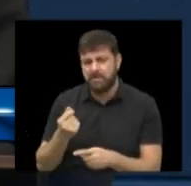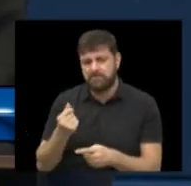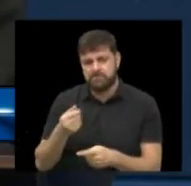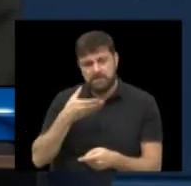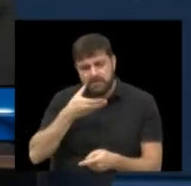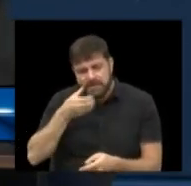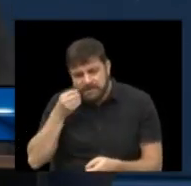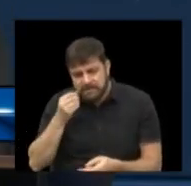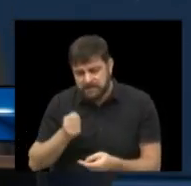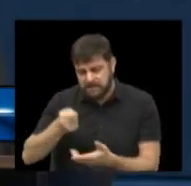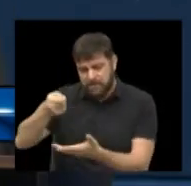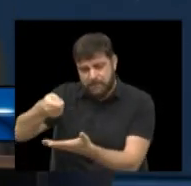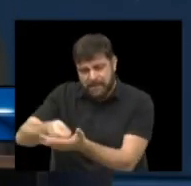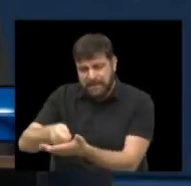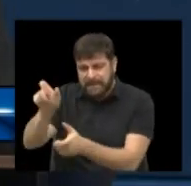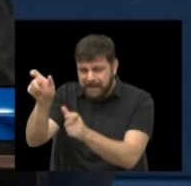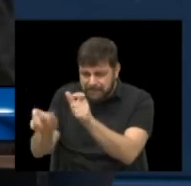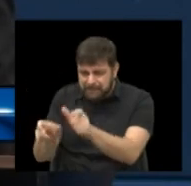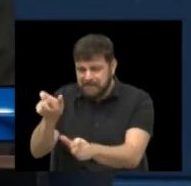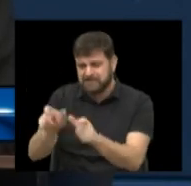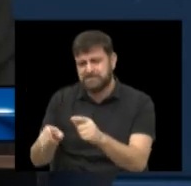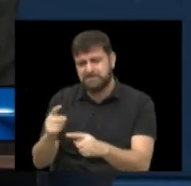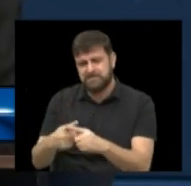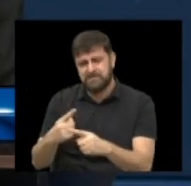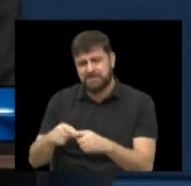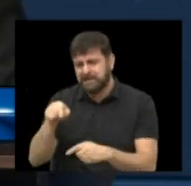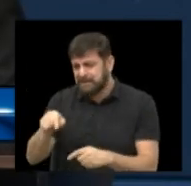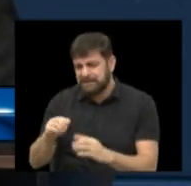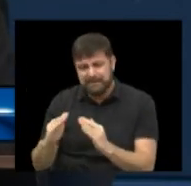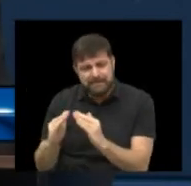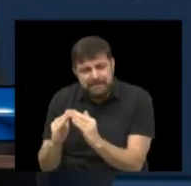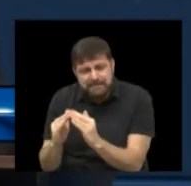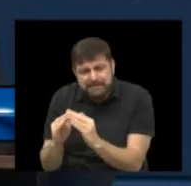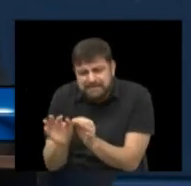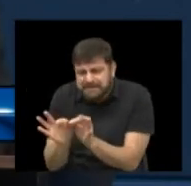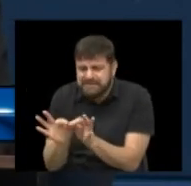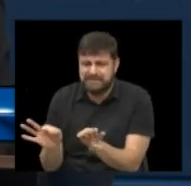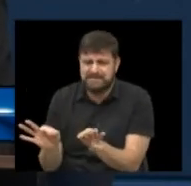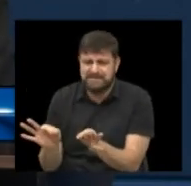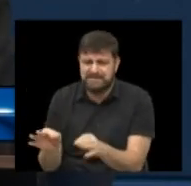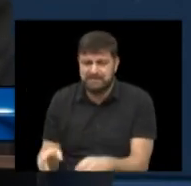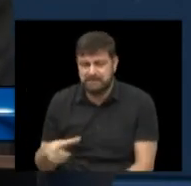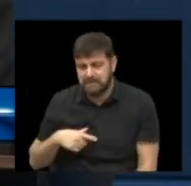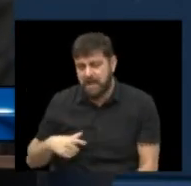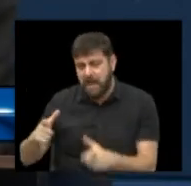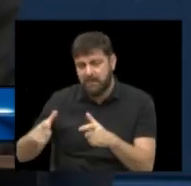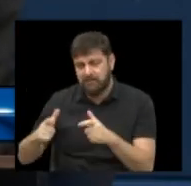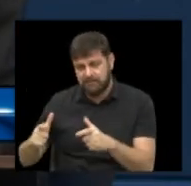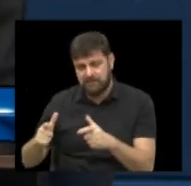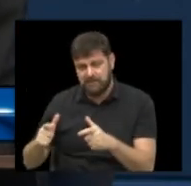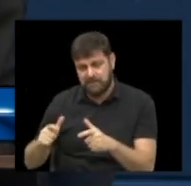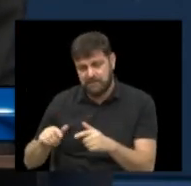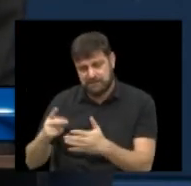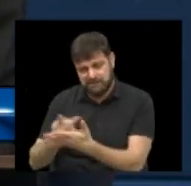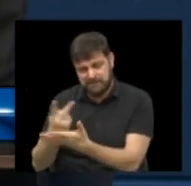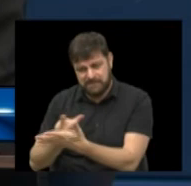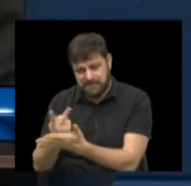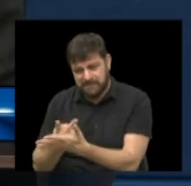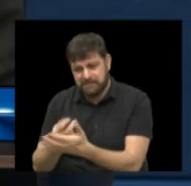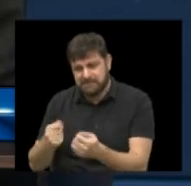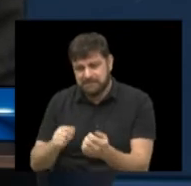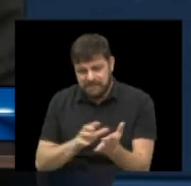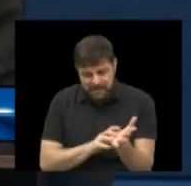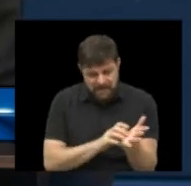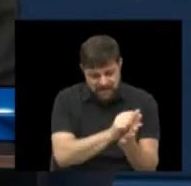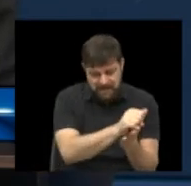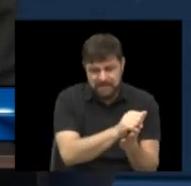aquele munícipe que tanto precisa. Porque tem gente que só tem aquilo, só tem aquela casinha. Está na área de risco? Tá. Então, que faça um cadastro